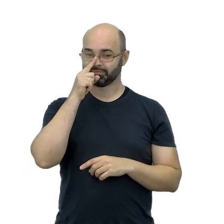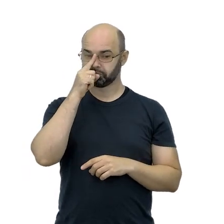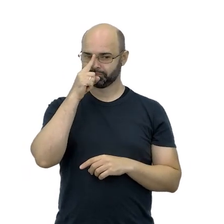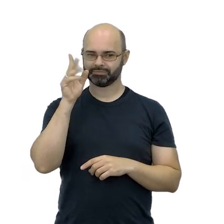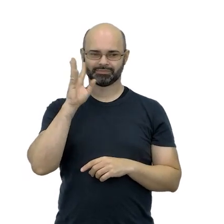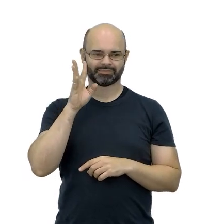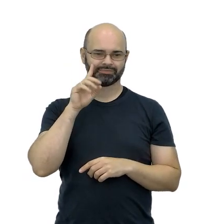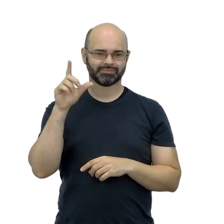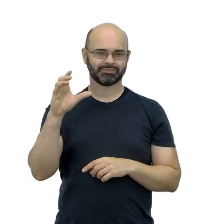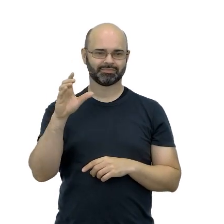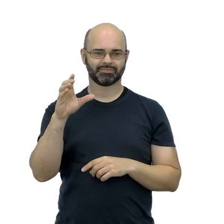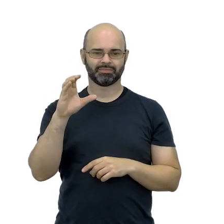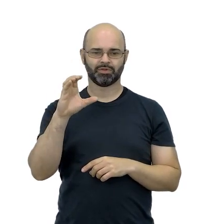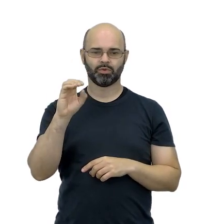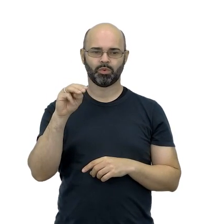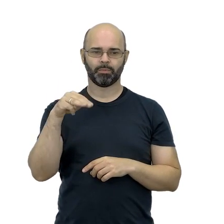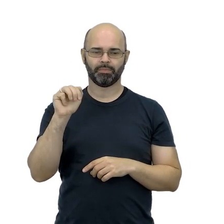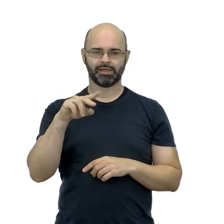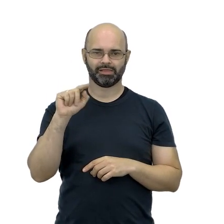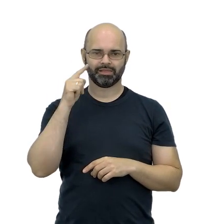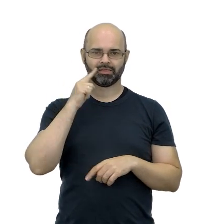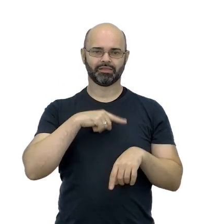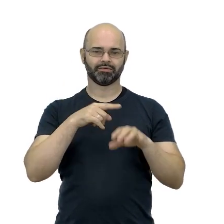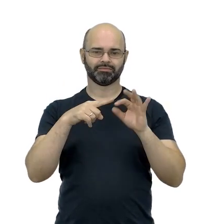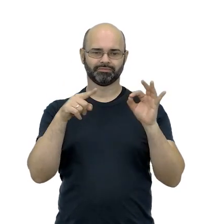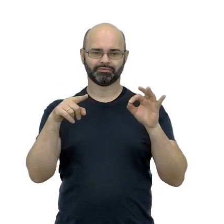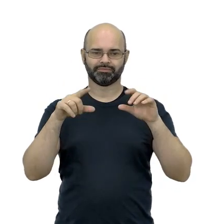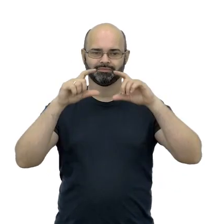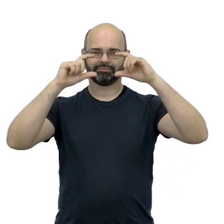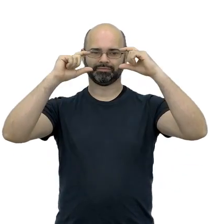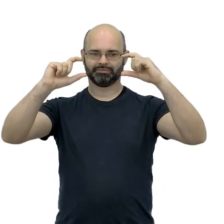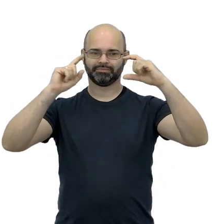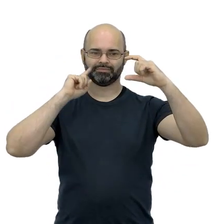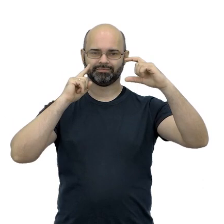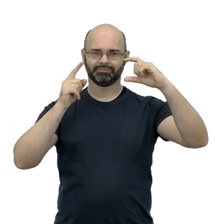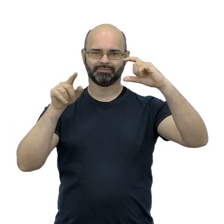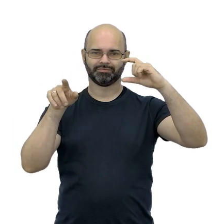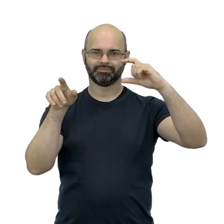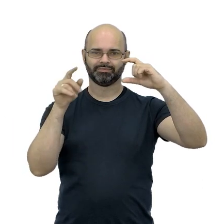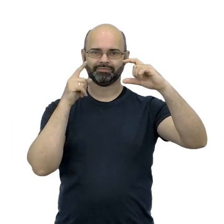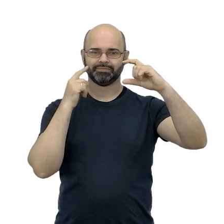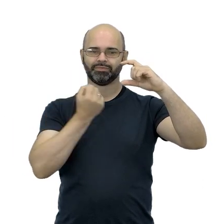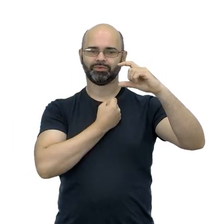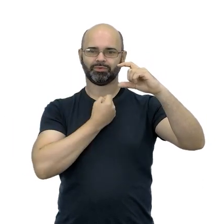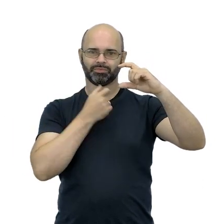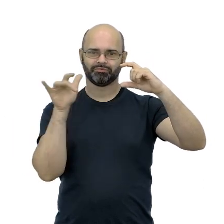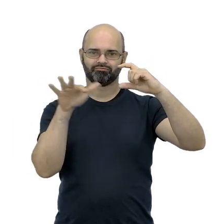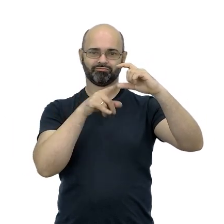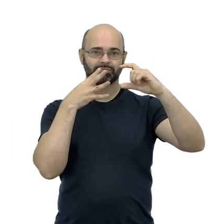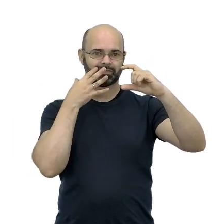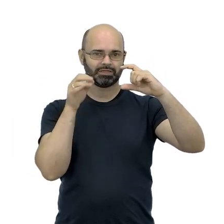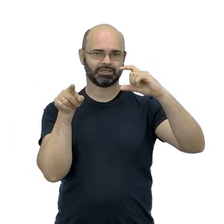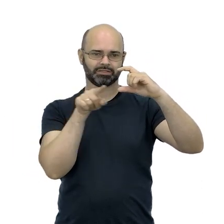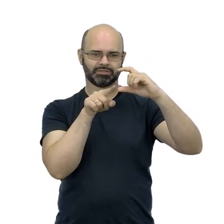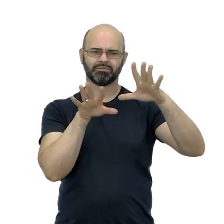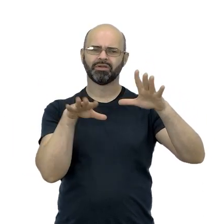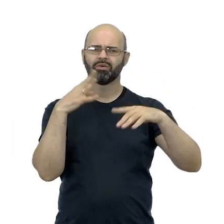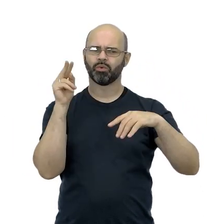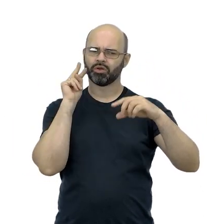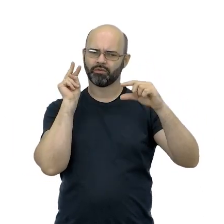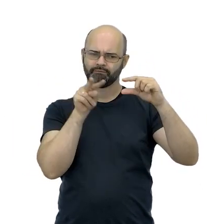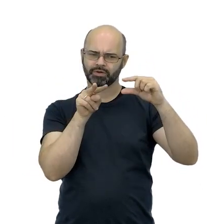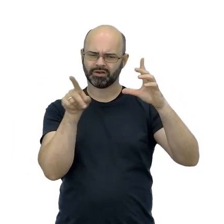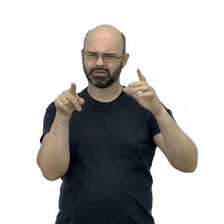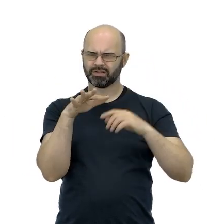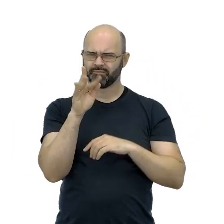legal. A comanda é: considere a equação linear apresentada no quadro abaixo. Quando ele vê essa questão, será que ele imagina que isso é